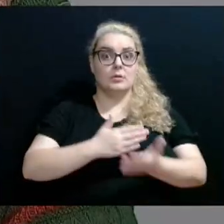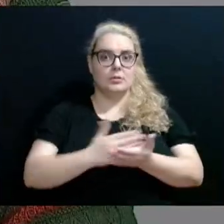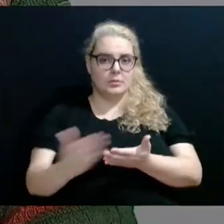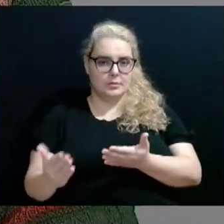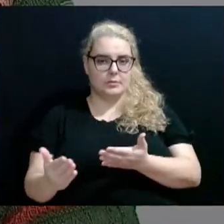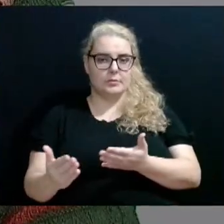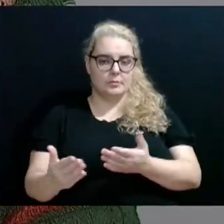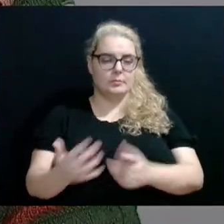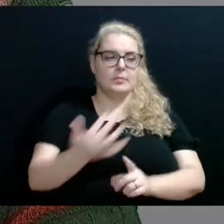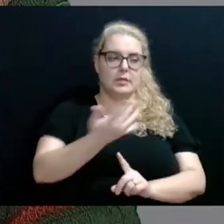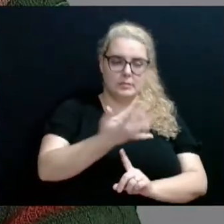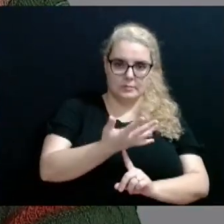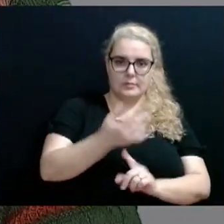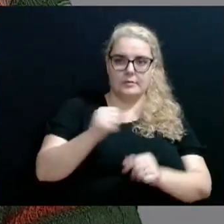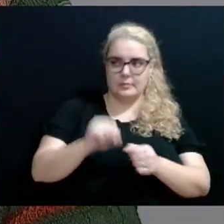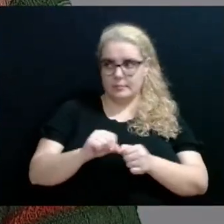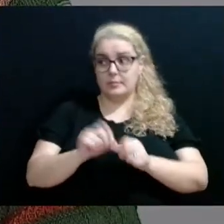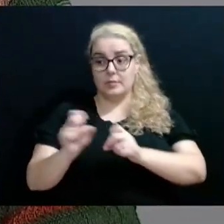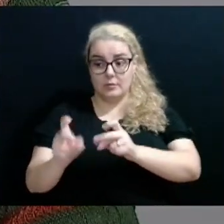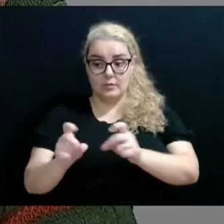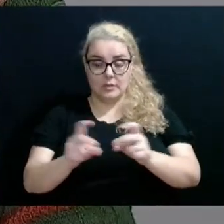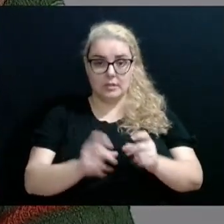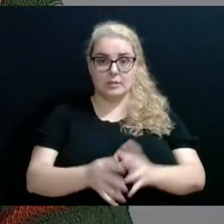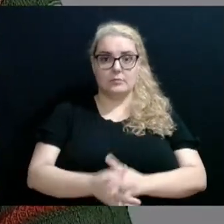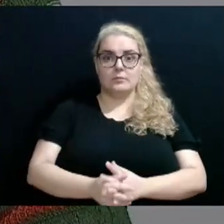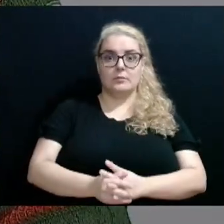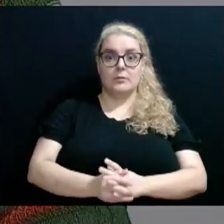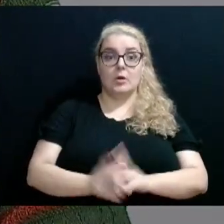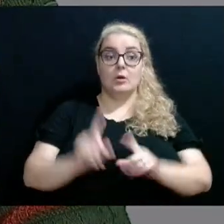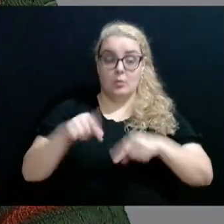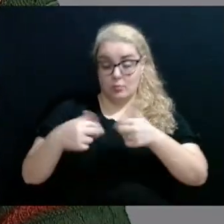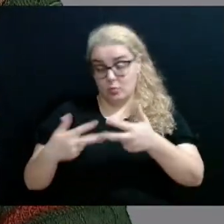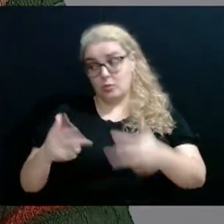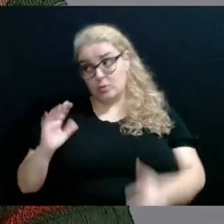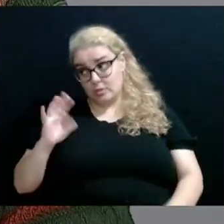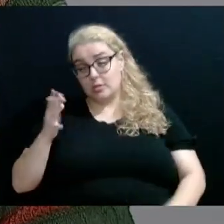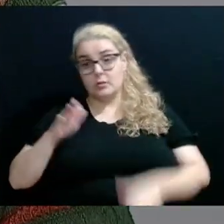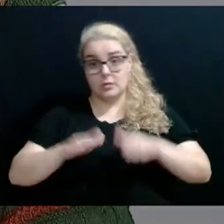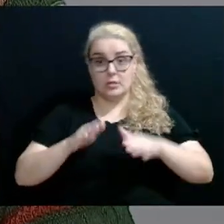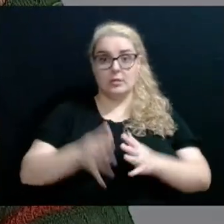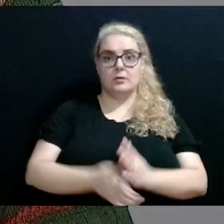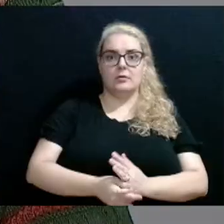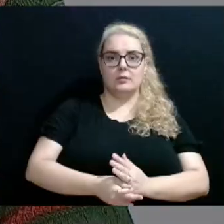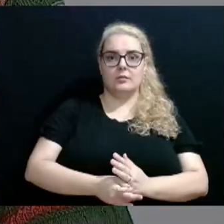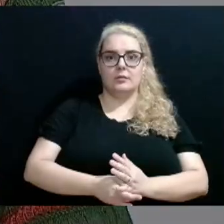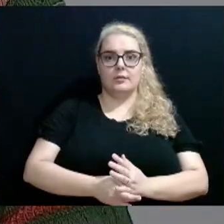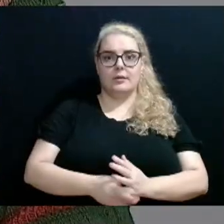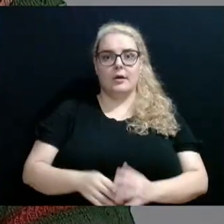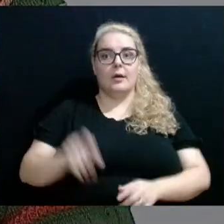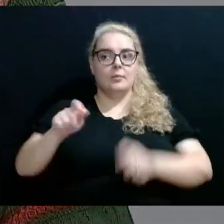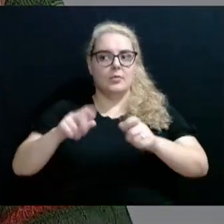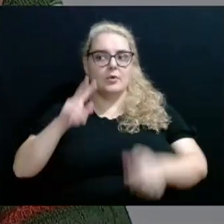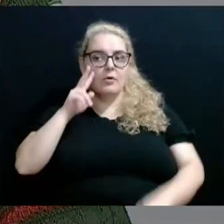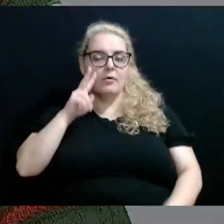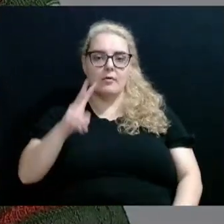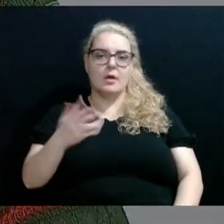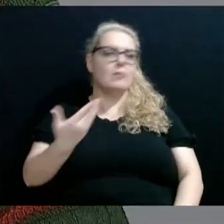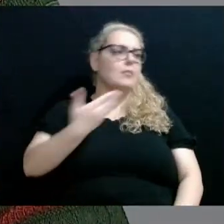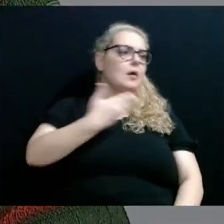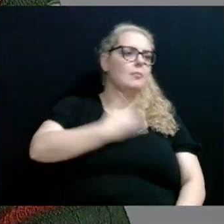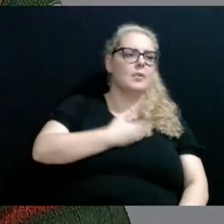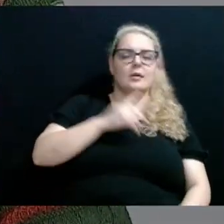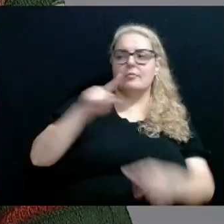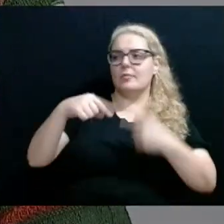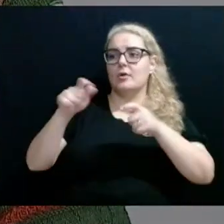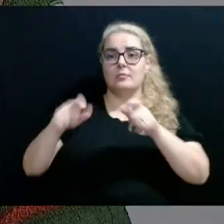velas para poder vender. Uma outra coisa que acontece muitas vezes é que alguém vê que eu estou fazendo aquilo, uma amiga, uma outra pessoa que está